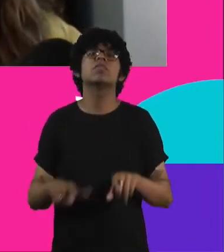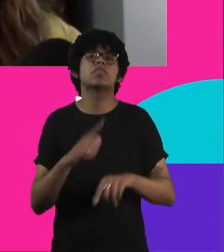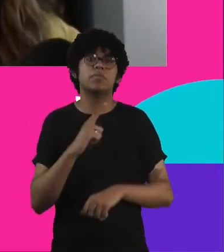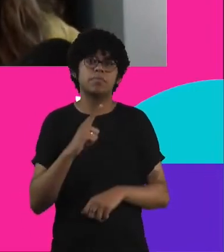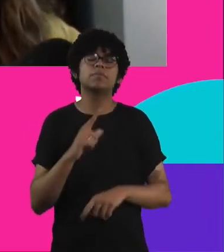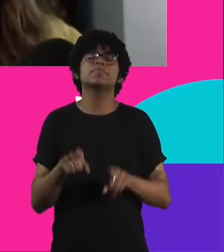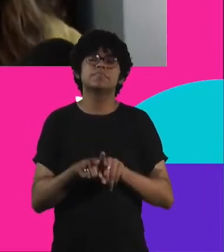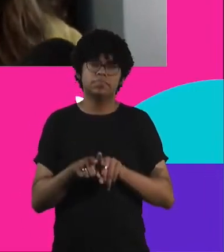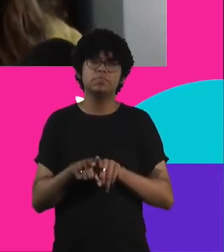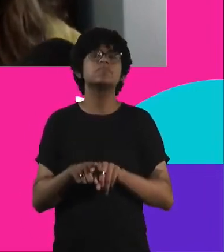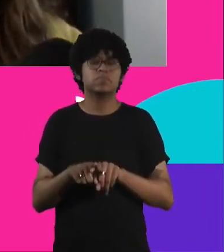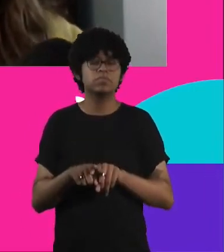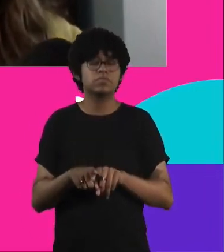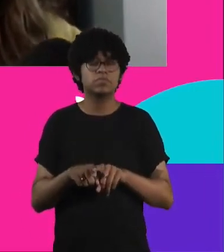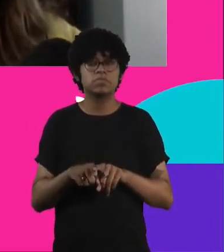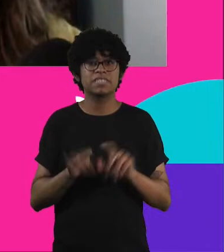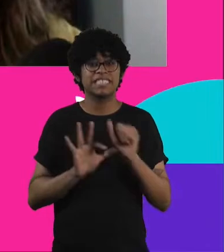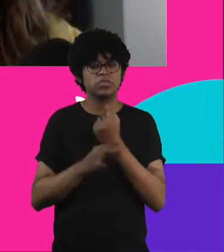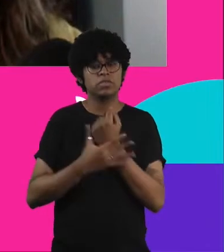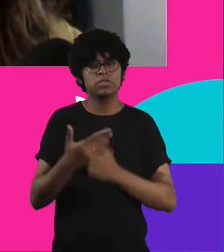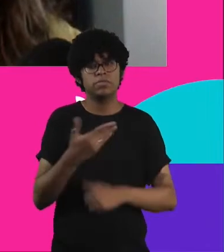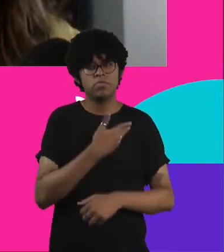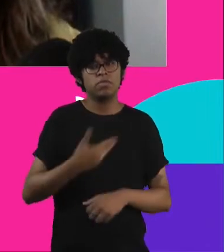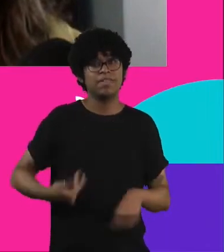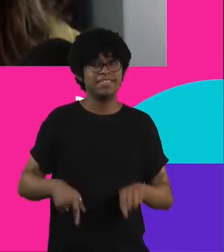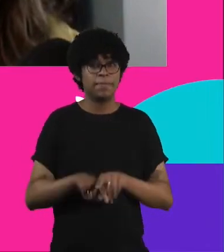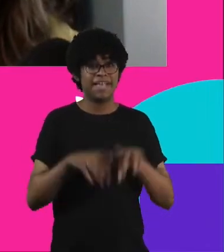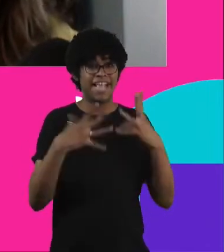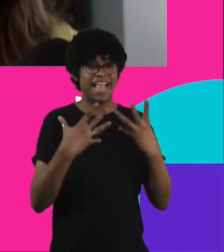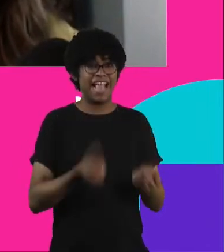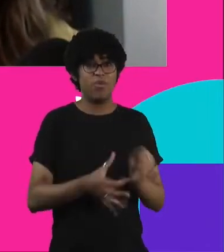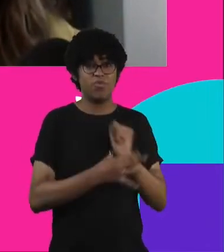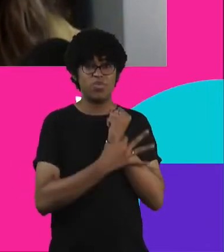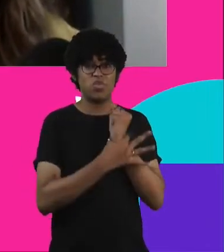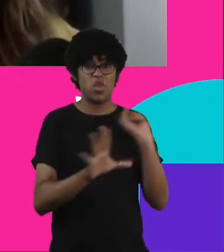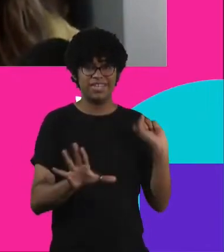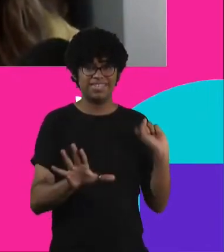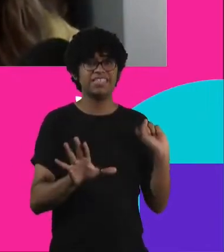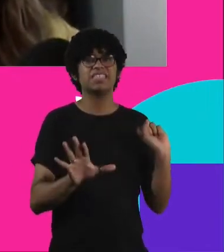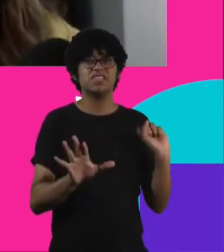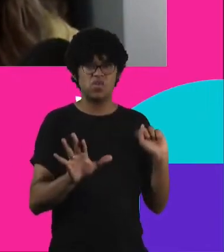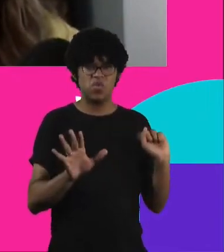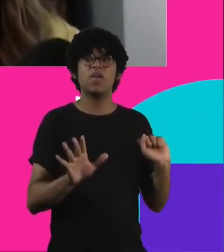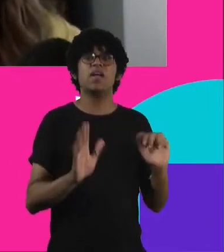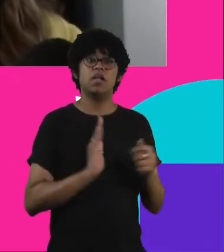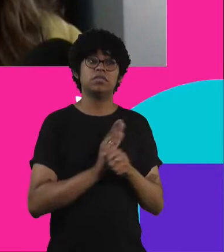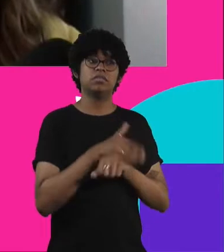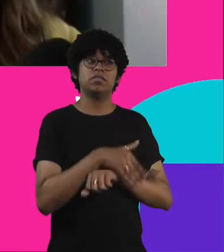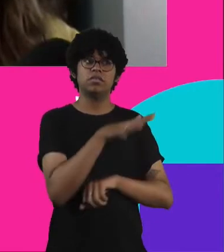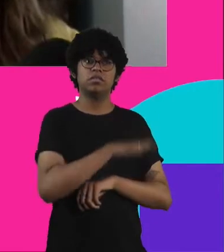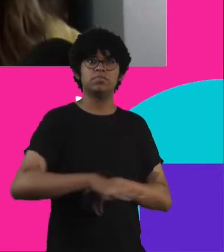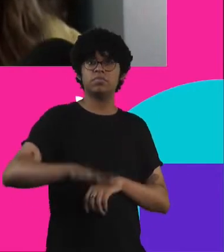de segurança pública e também de autorização de acesso nos espaços públicos,